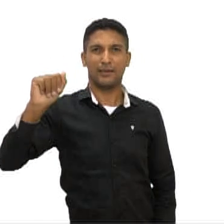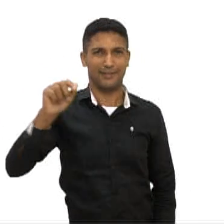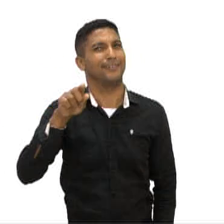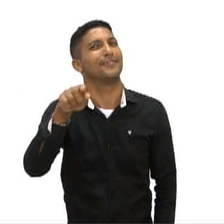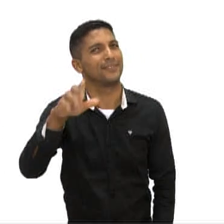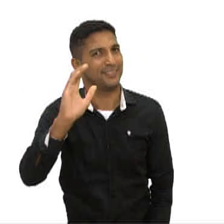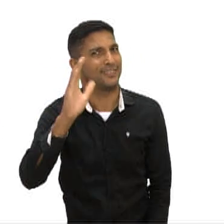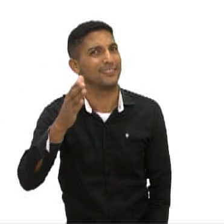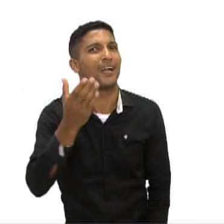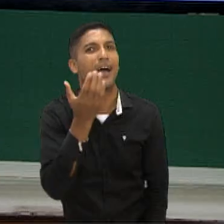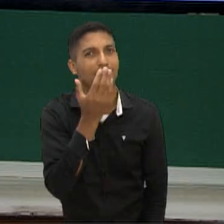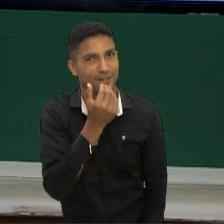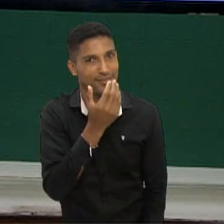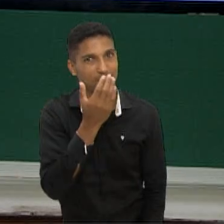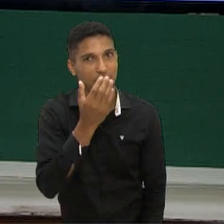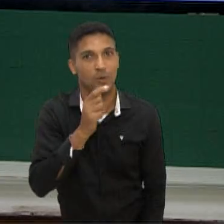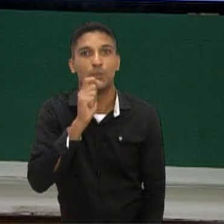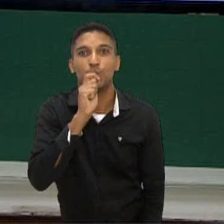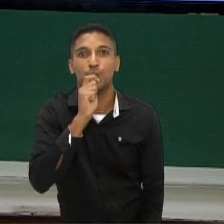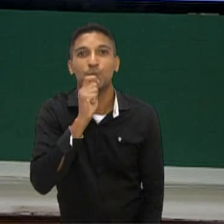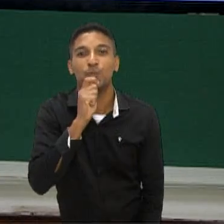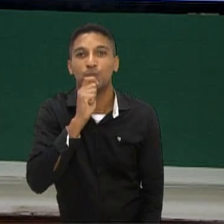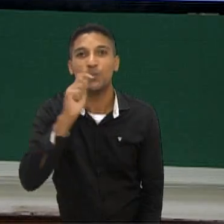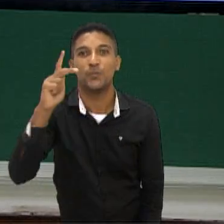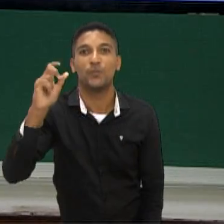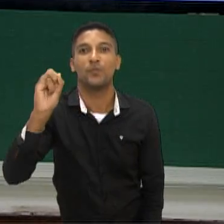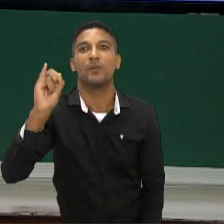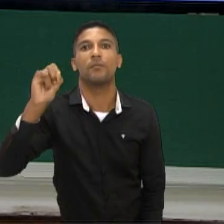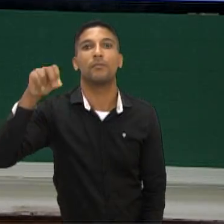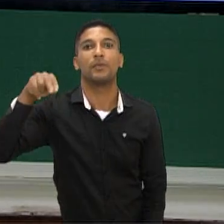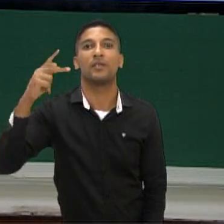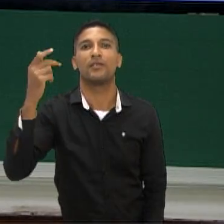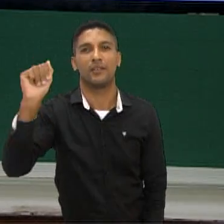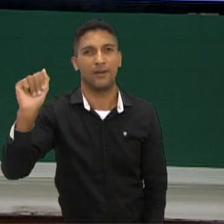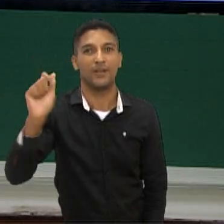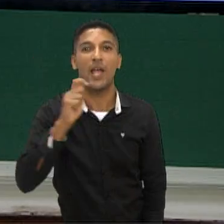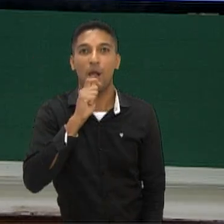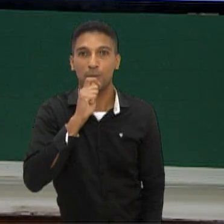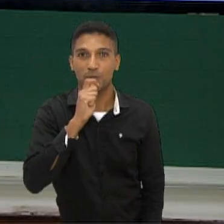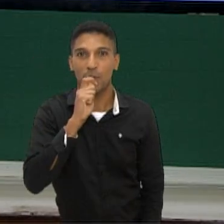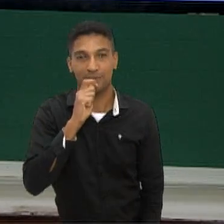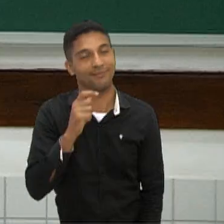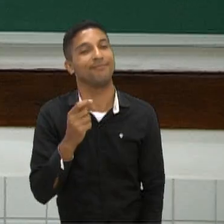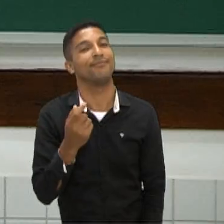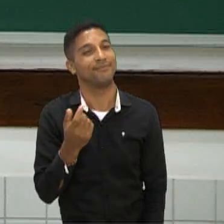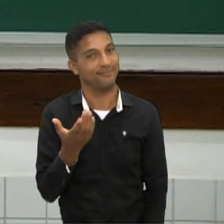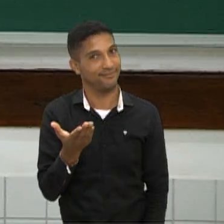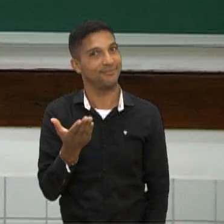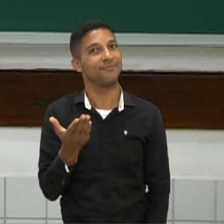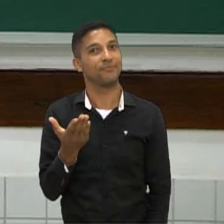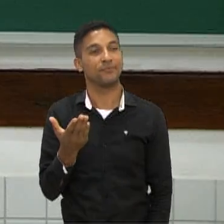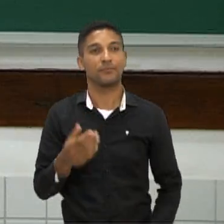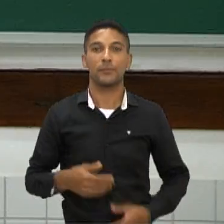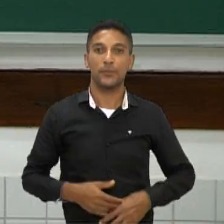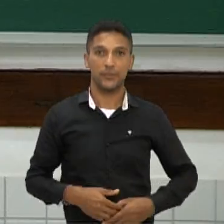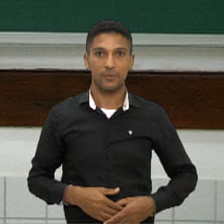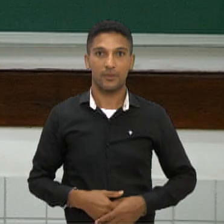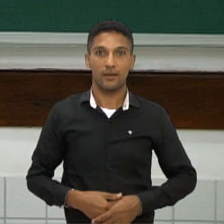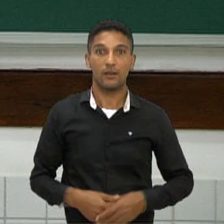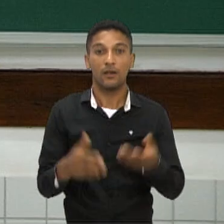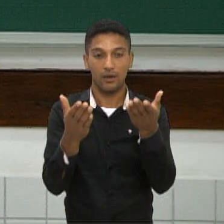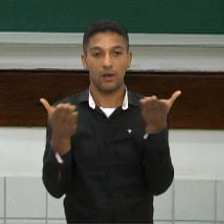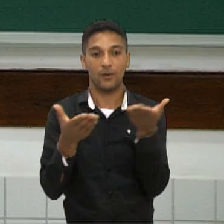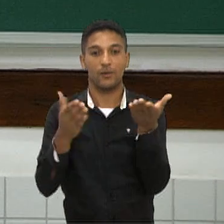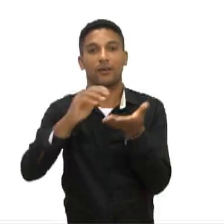do Paraná? Todo mundo, né? Atividade 3, também fresquinha na cabeça